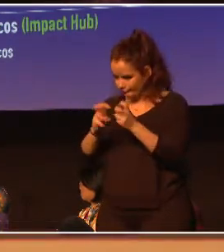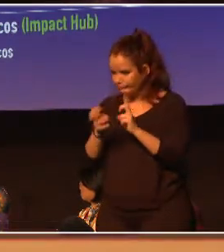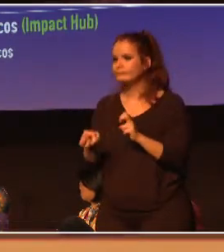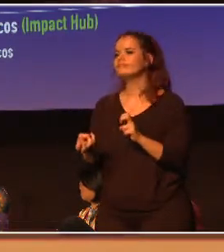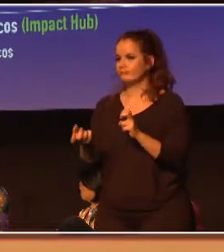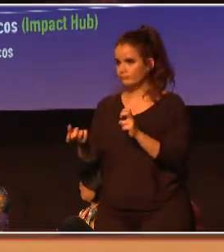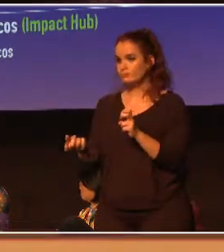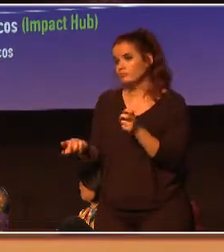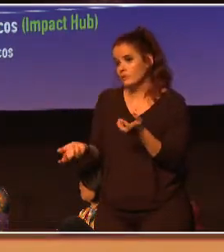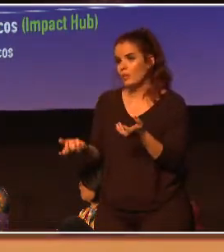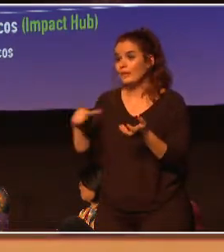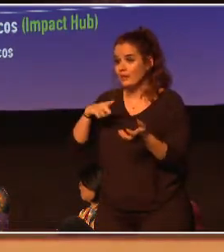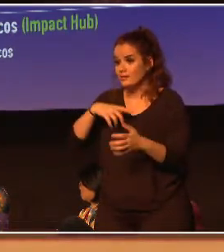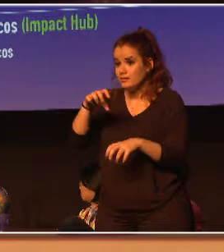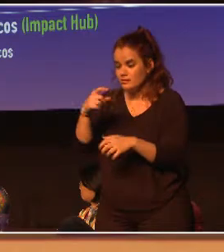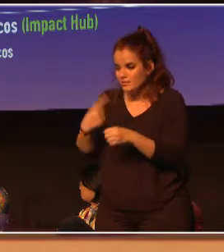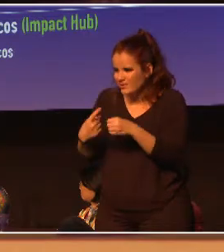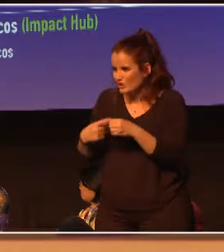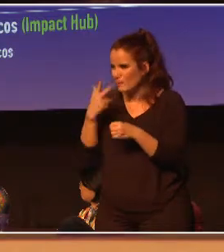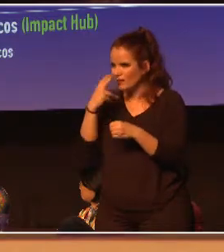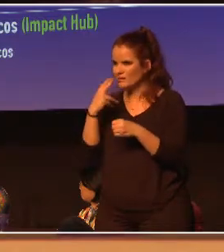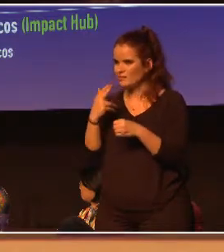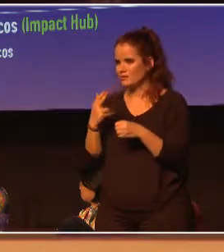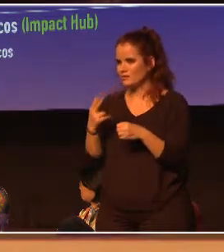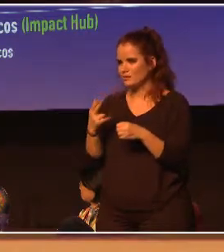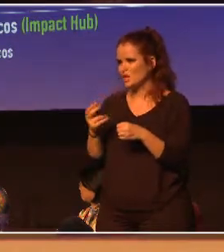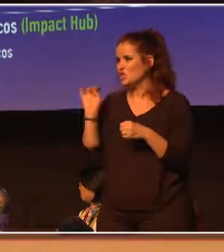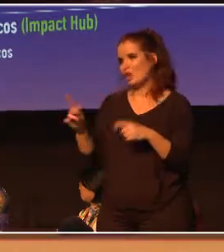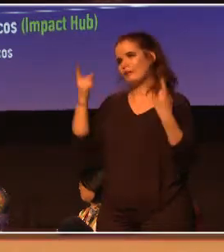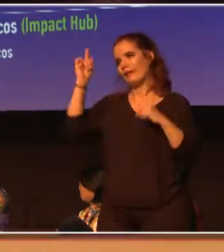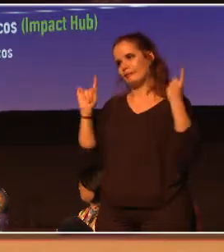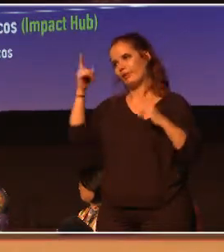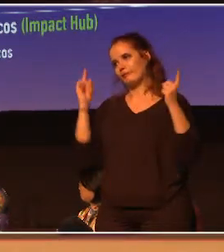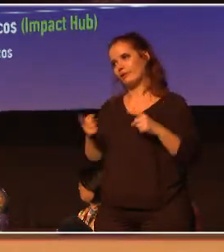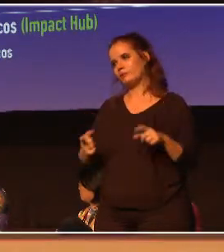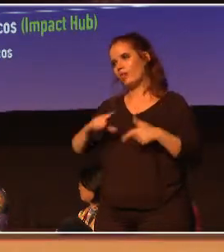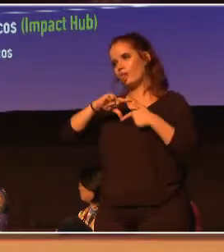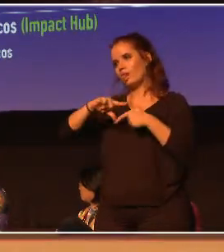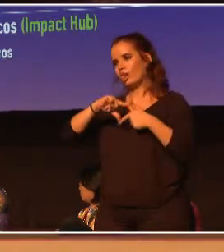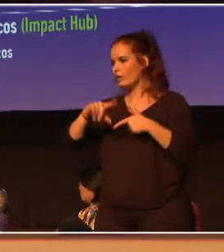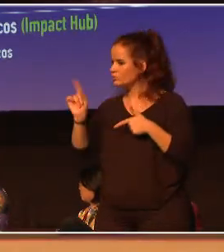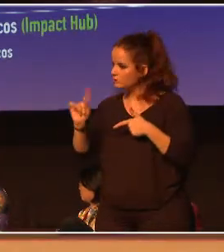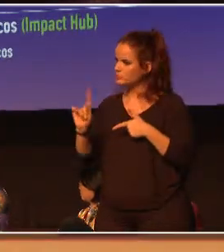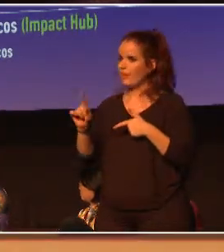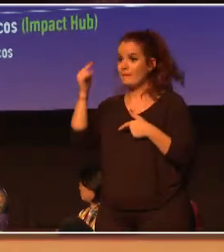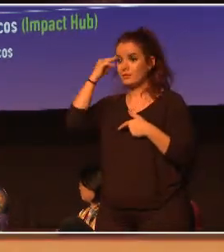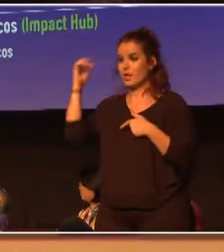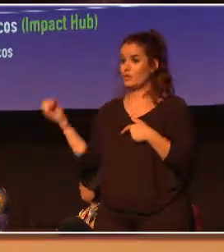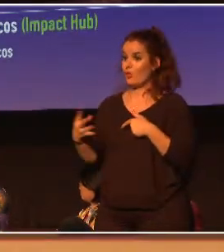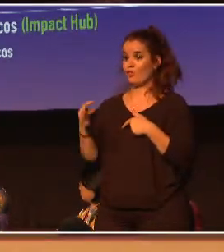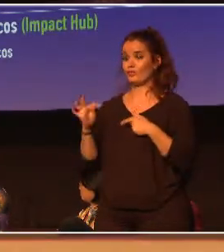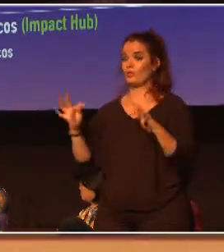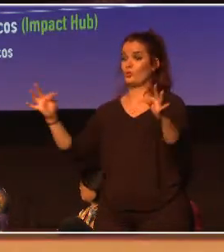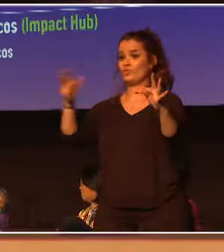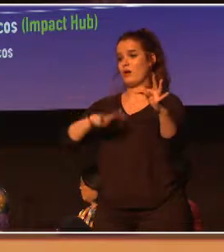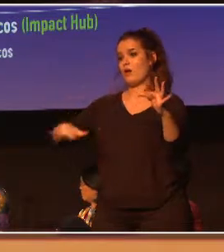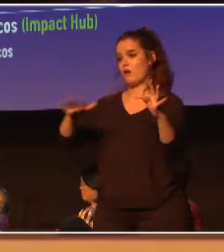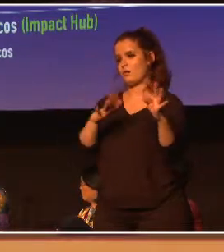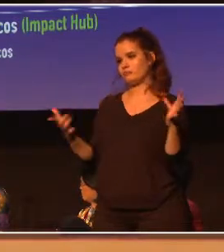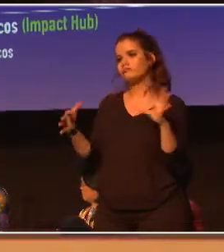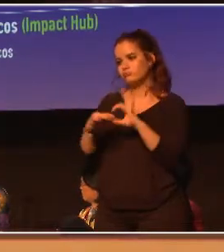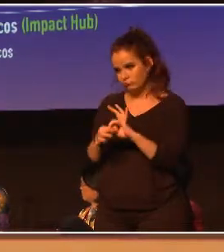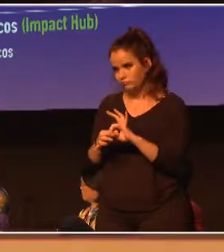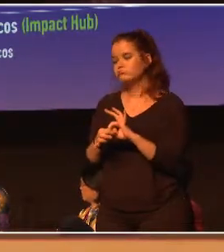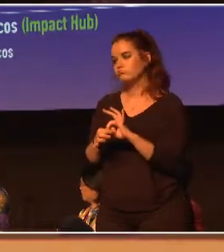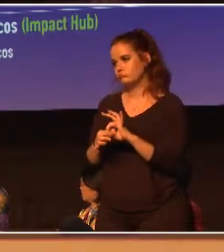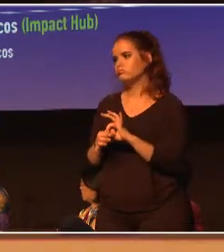cidade que estava, digamos assim, fora do debate sobre inovação e tecnologia. A gente repensa a cidade a partir dessas premissas.